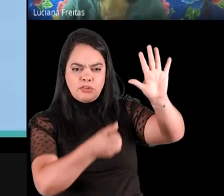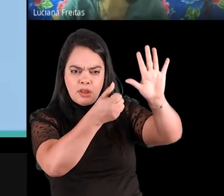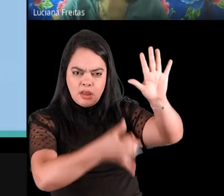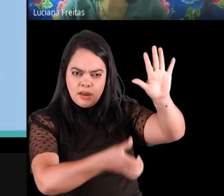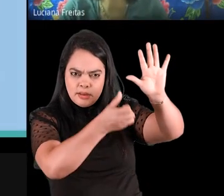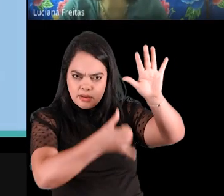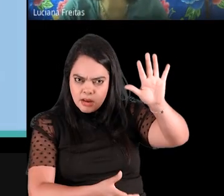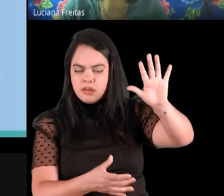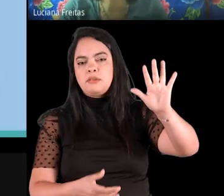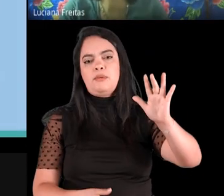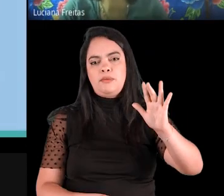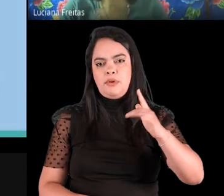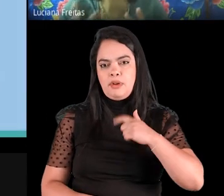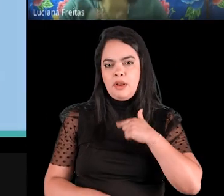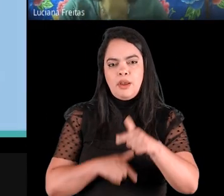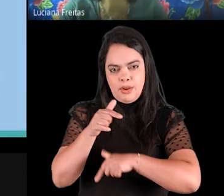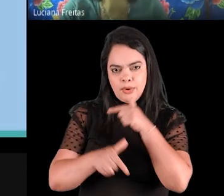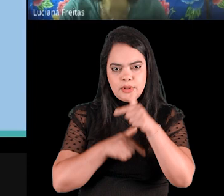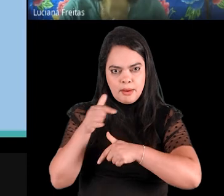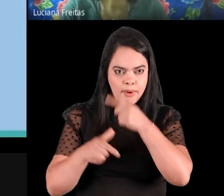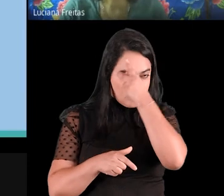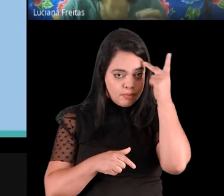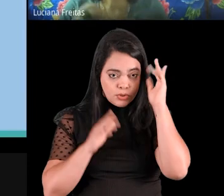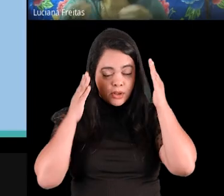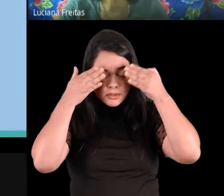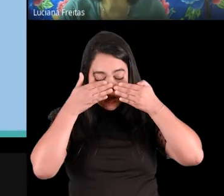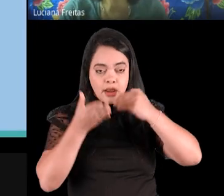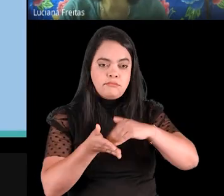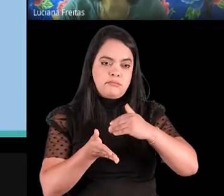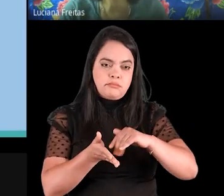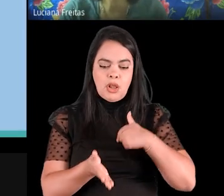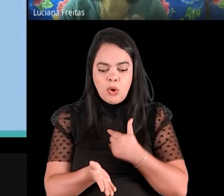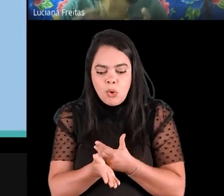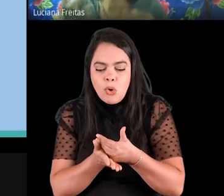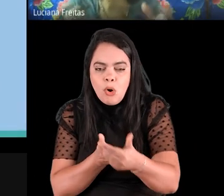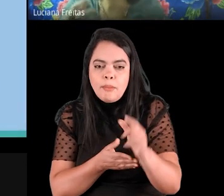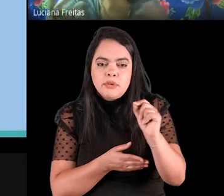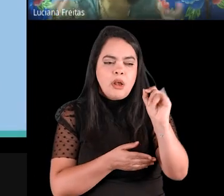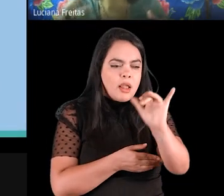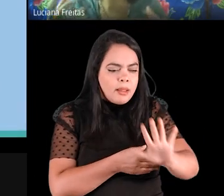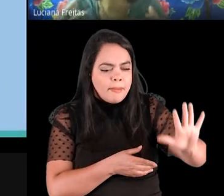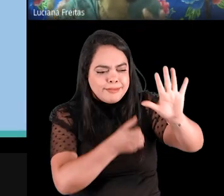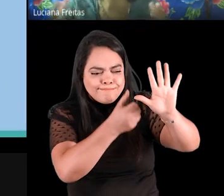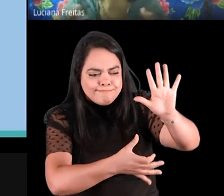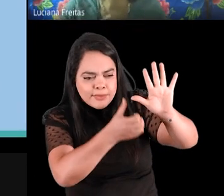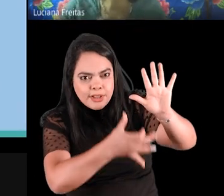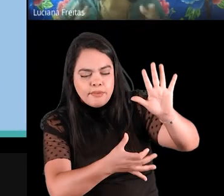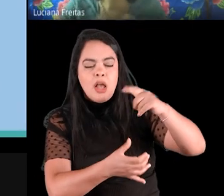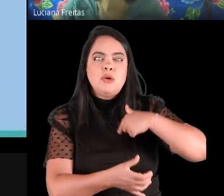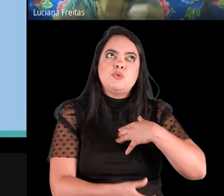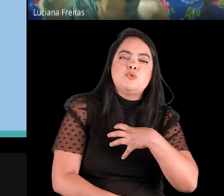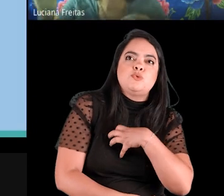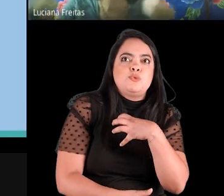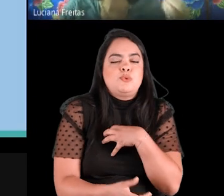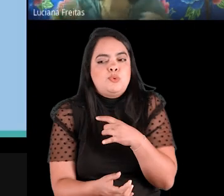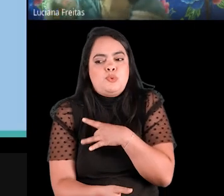porque eu trabalho com cegos na secretaria, e quando eu comecei a fazer descrição de imagem, eu ficava, né, muito assim,